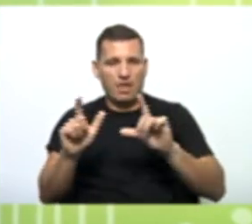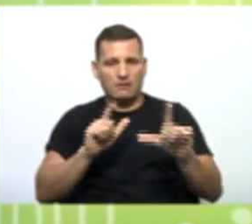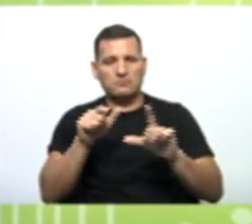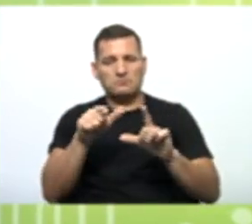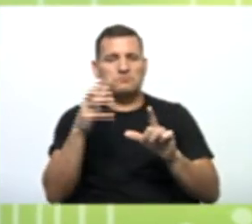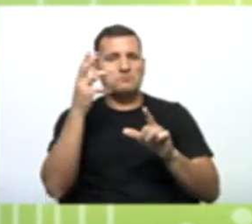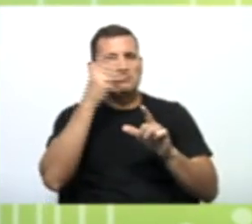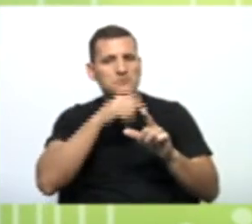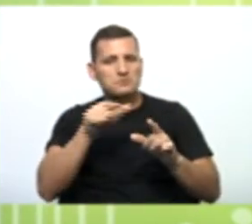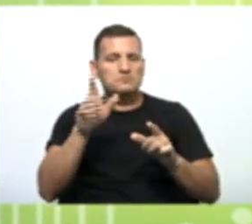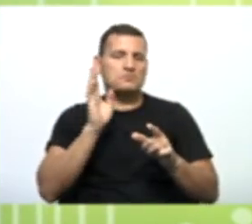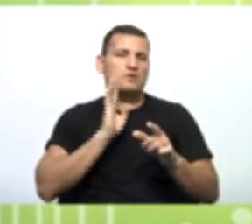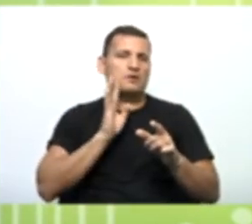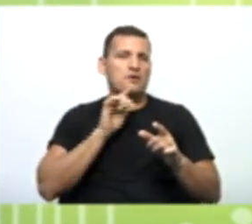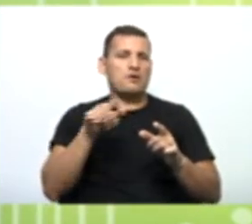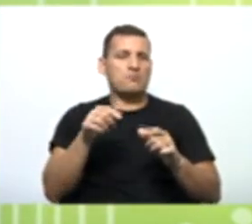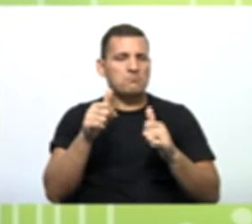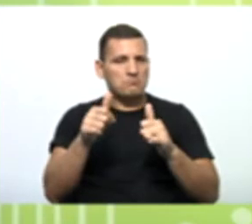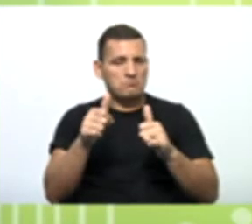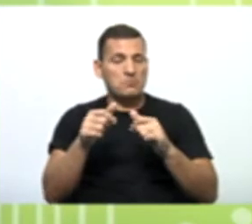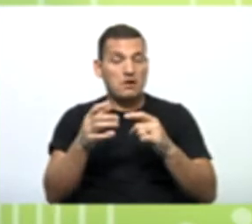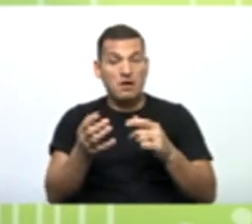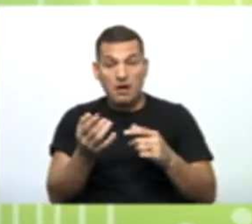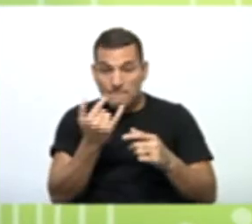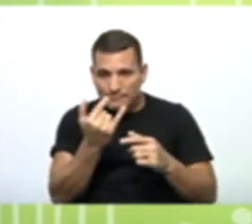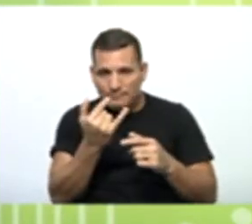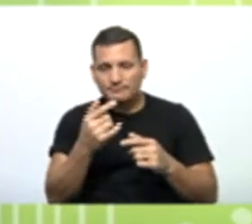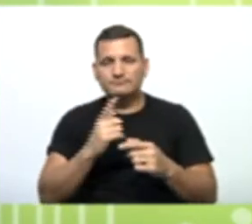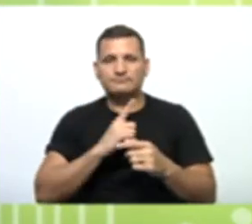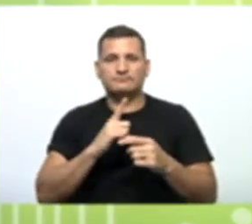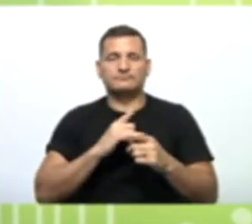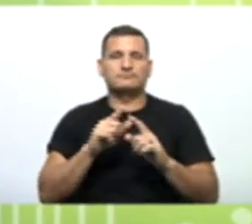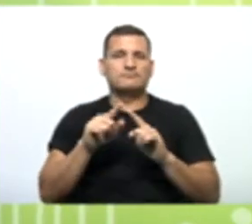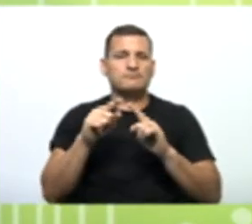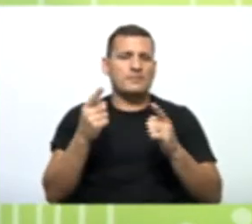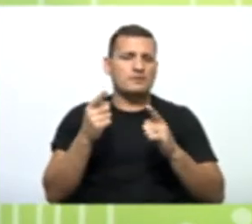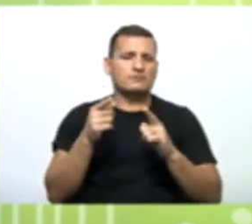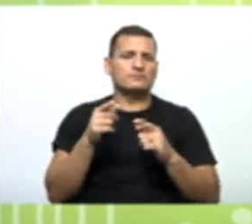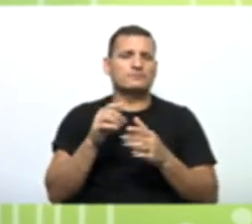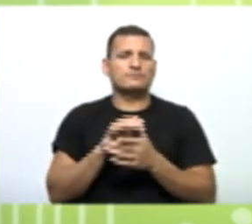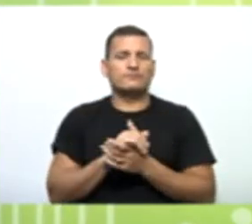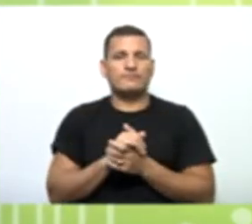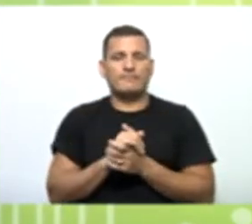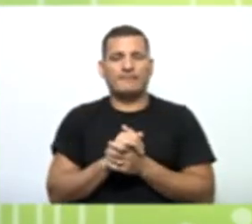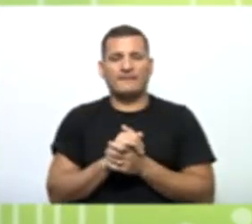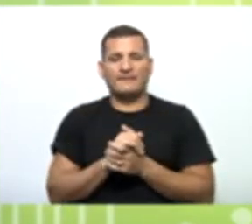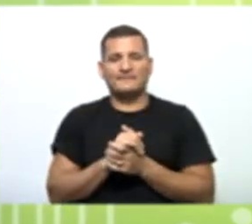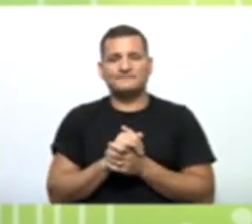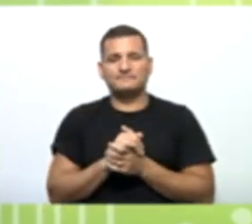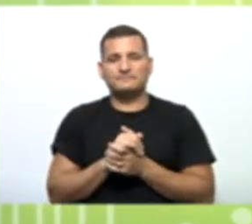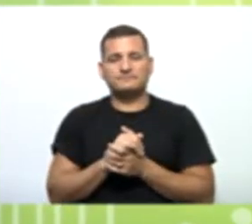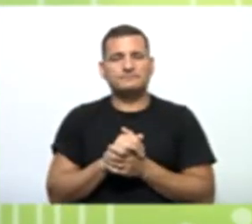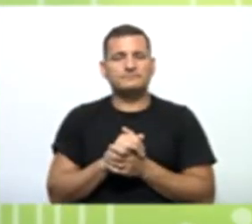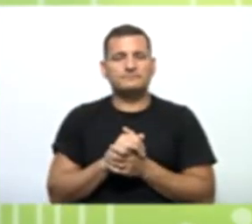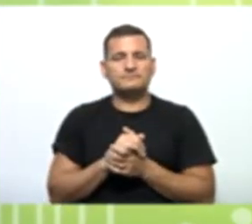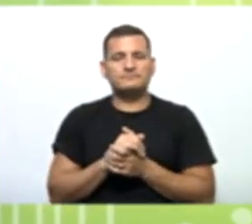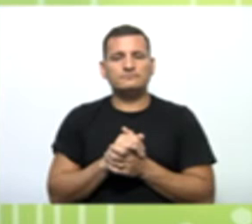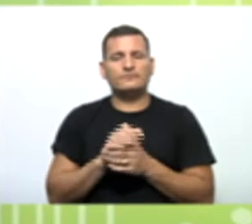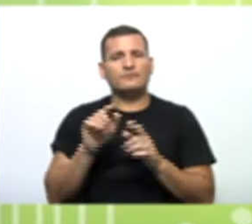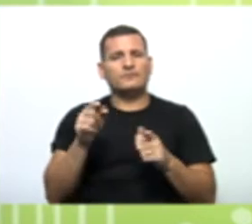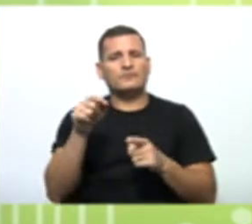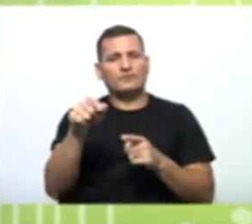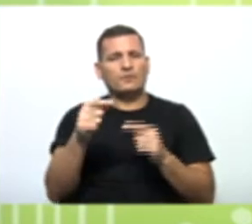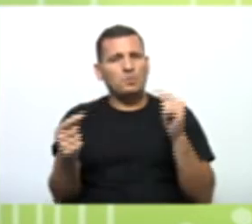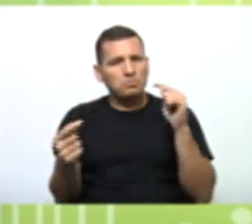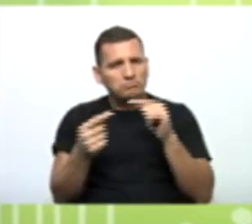bonito, é legal, ele é intuitivo, ele chama a atenção do usuário, mas ele não vai se adequar a